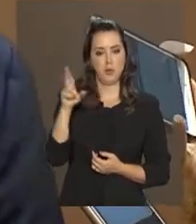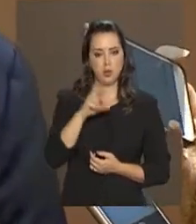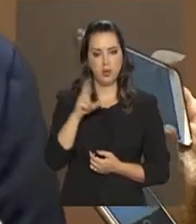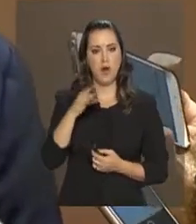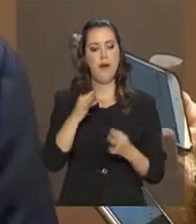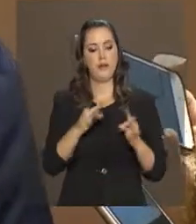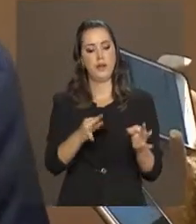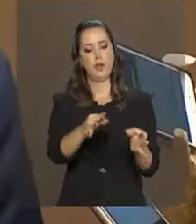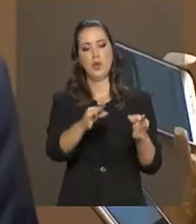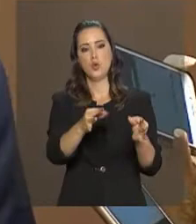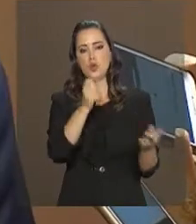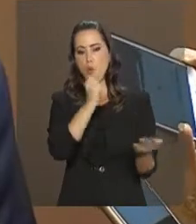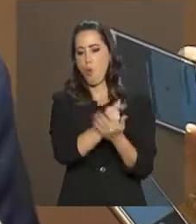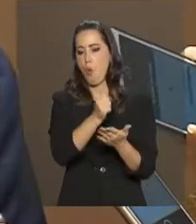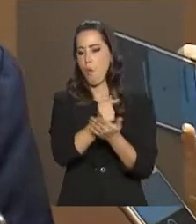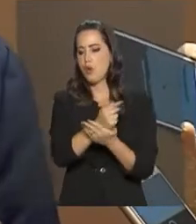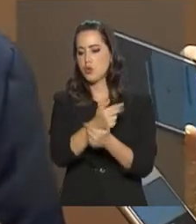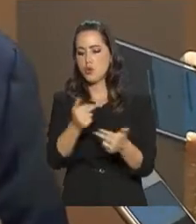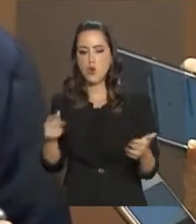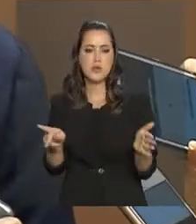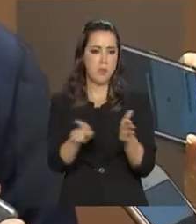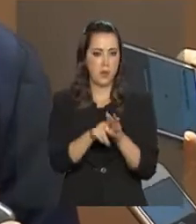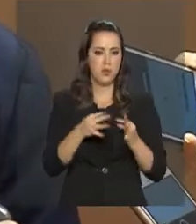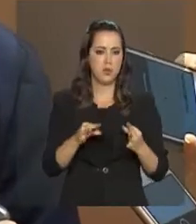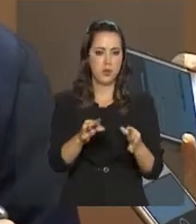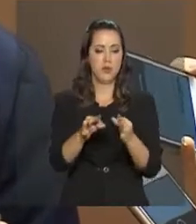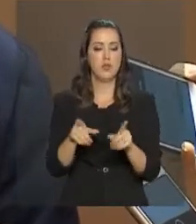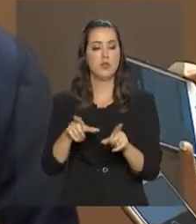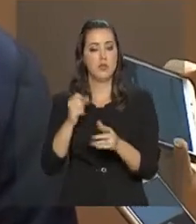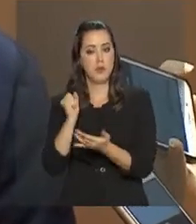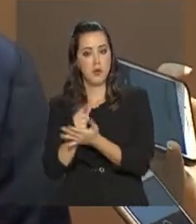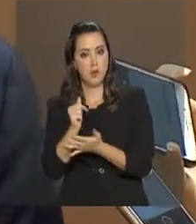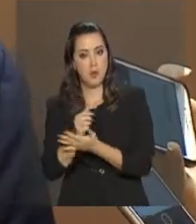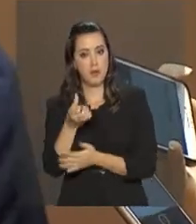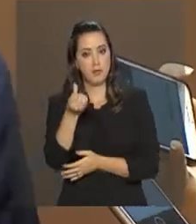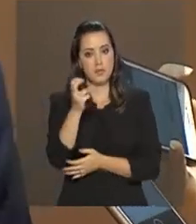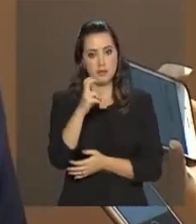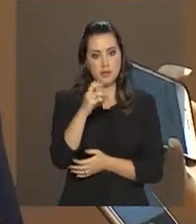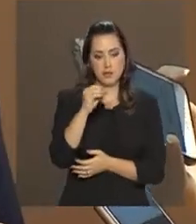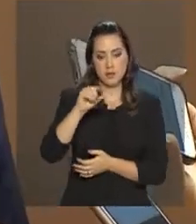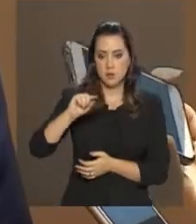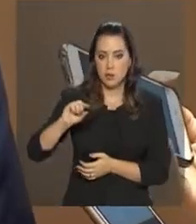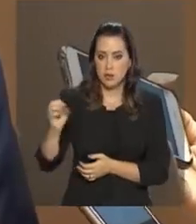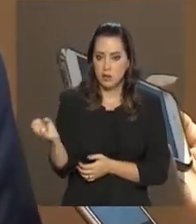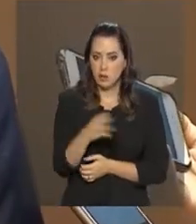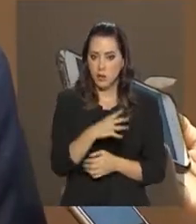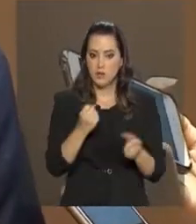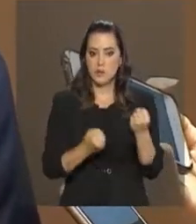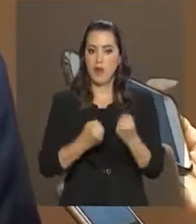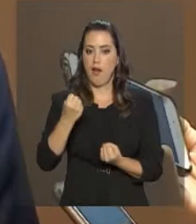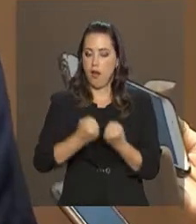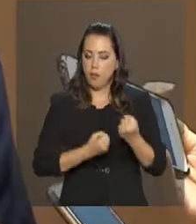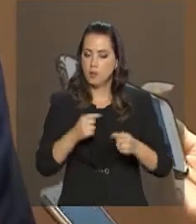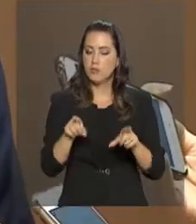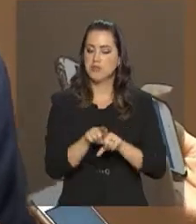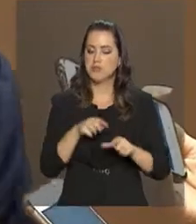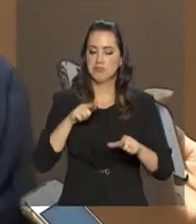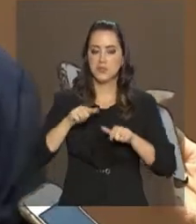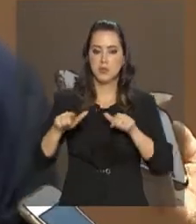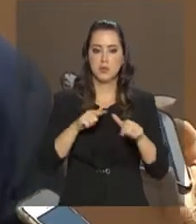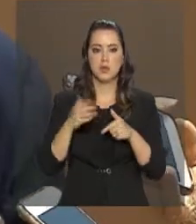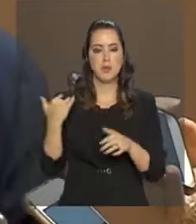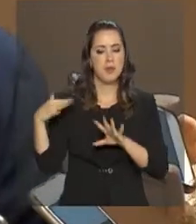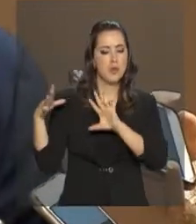de tecnologia, além do que adquirimos também 650 novas viaturas e estamos trabalhando também de forma